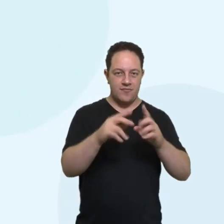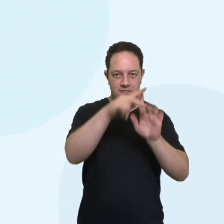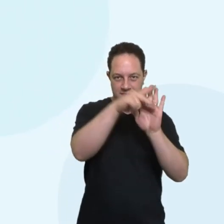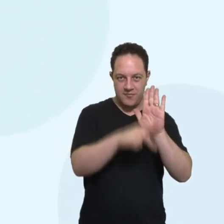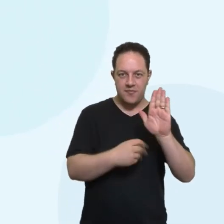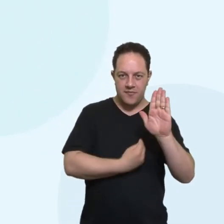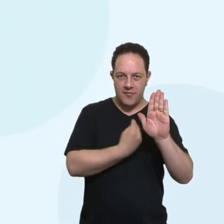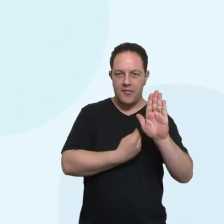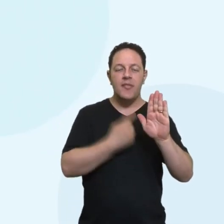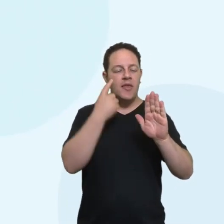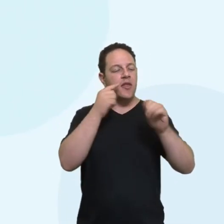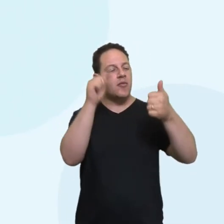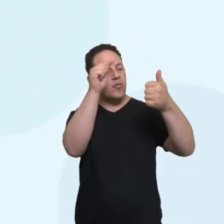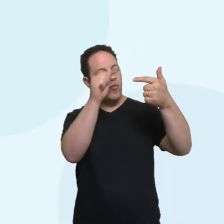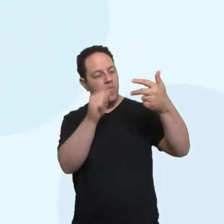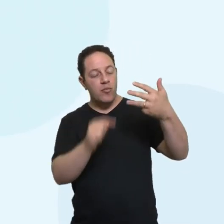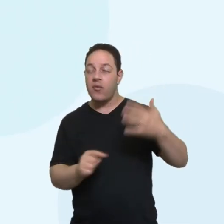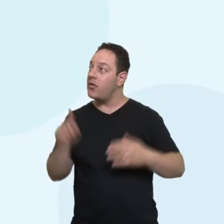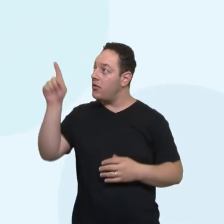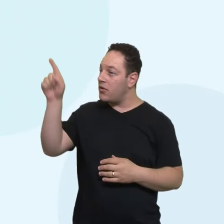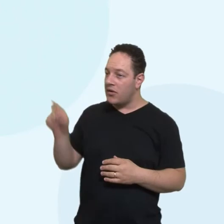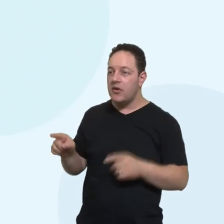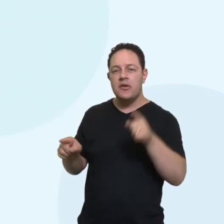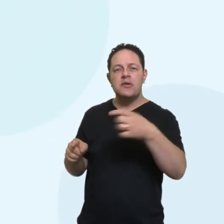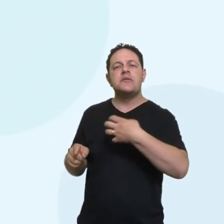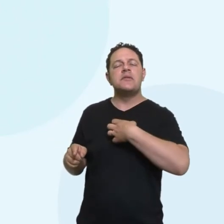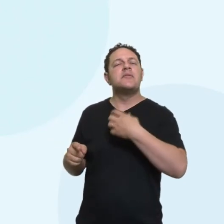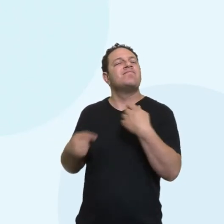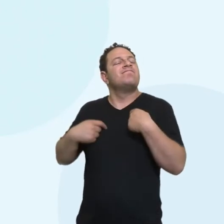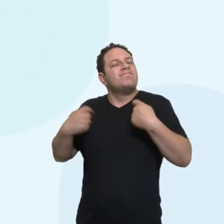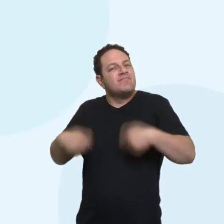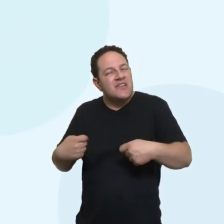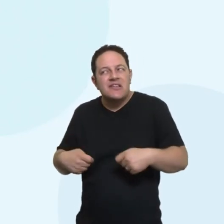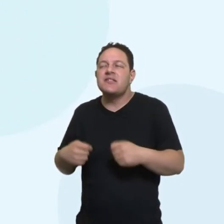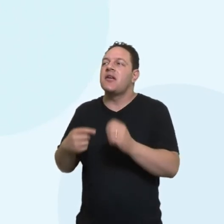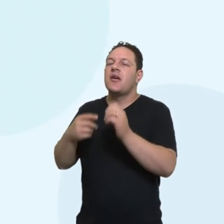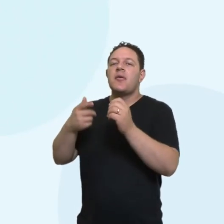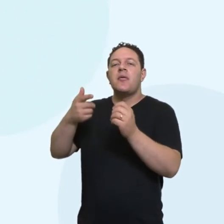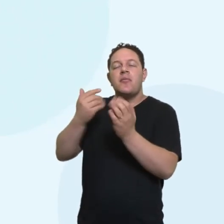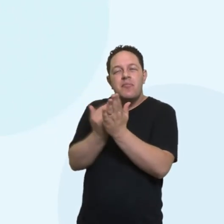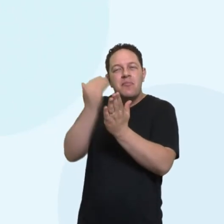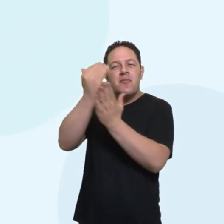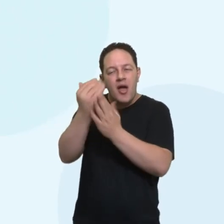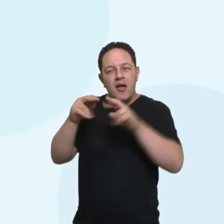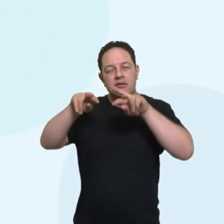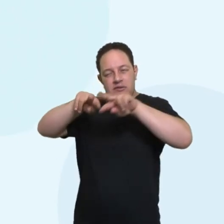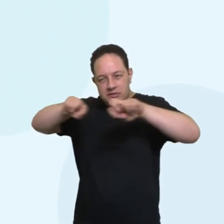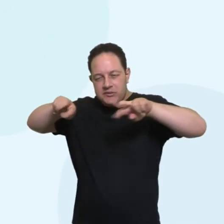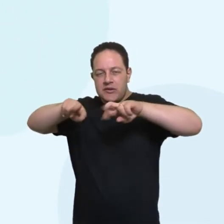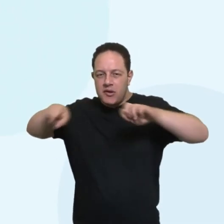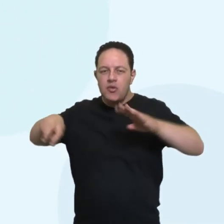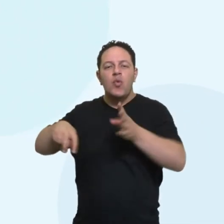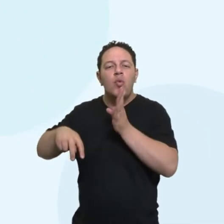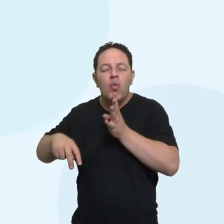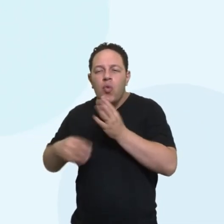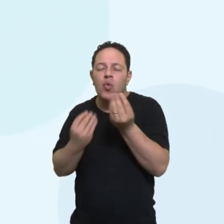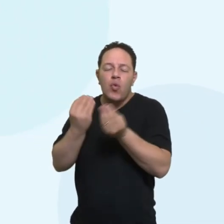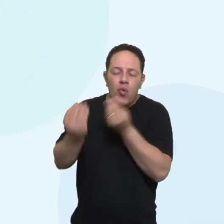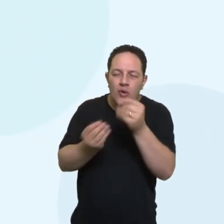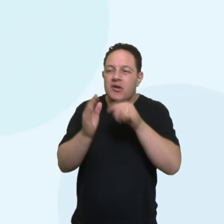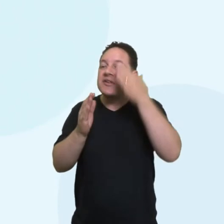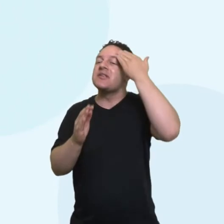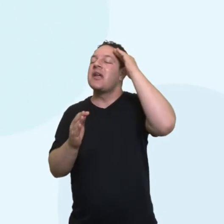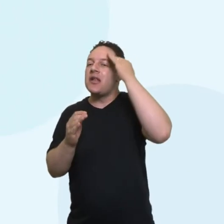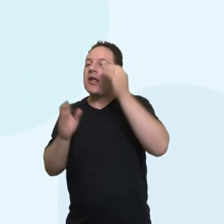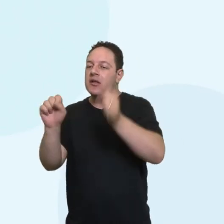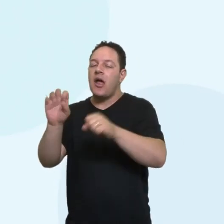qual desses conteúdos ainda eu preciso buscar mais informações para me aprofundar cada vez mais